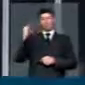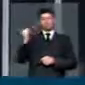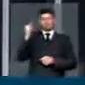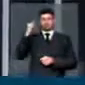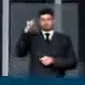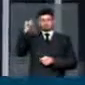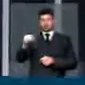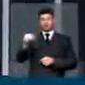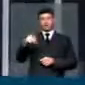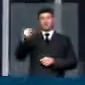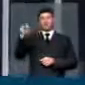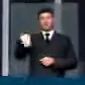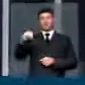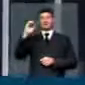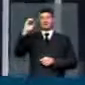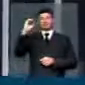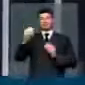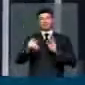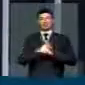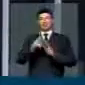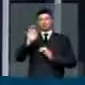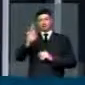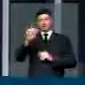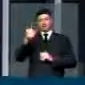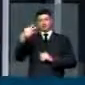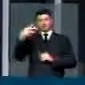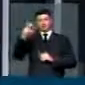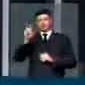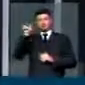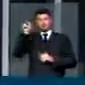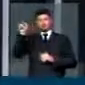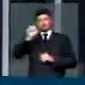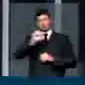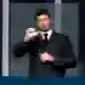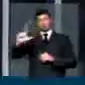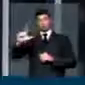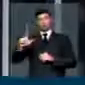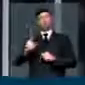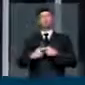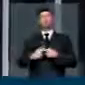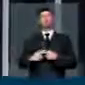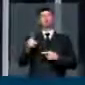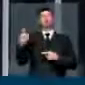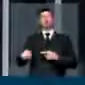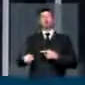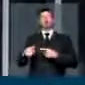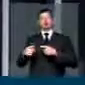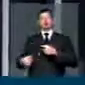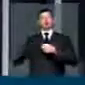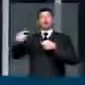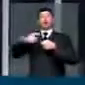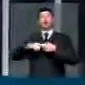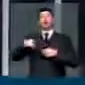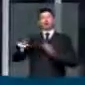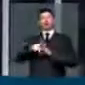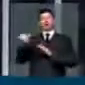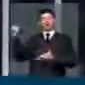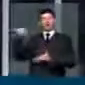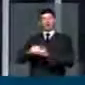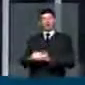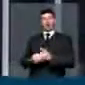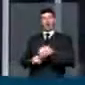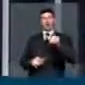importante no quilômetro zero da nossa BR-135, lá em São Luís do Maranhão, que é no retorno do aeroporto, entre a